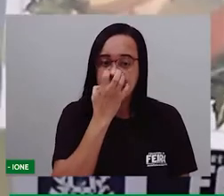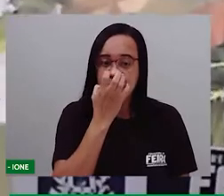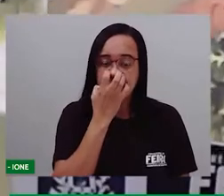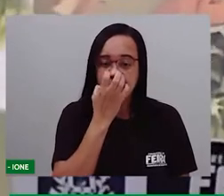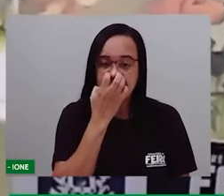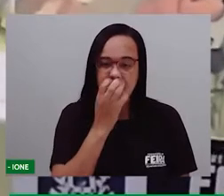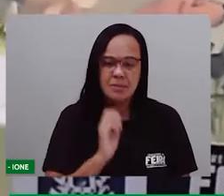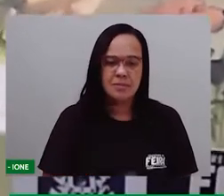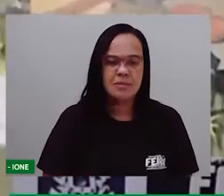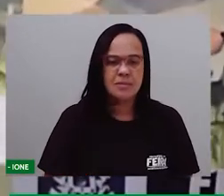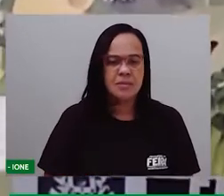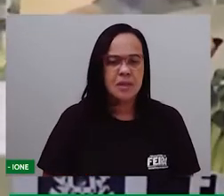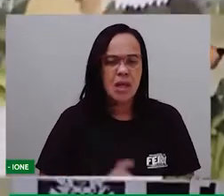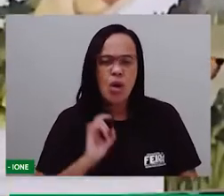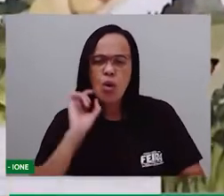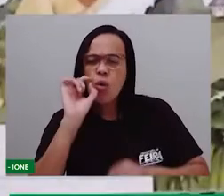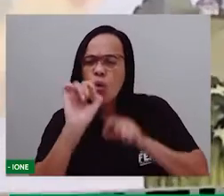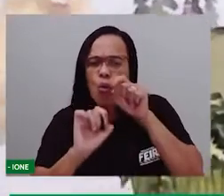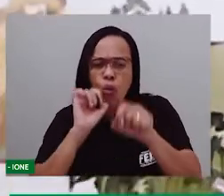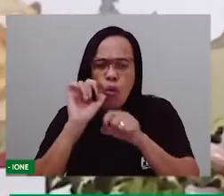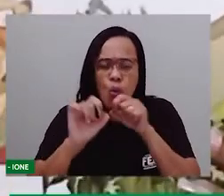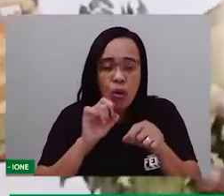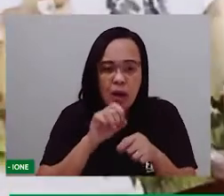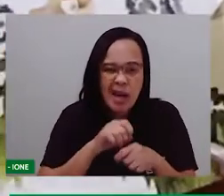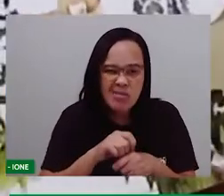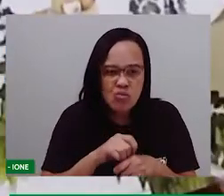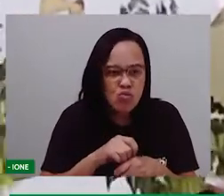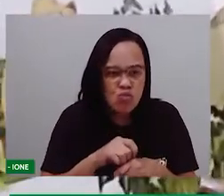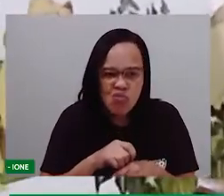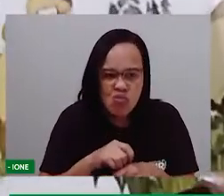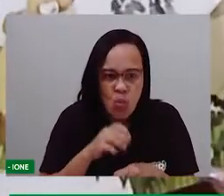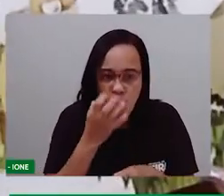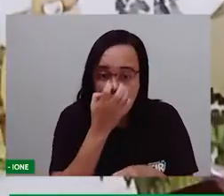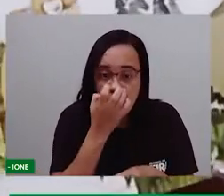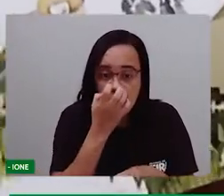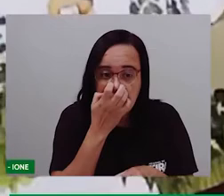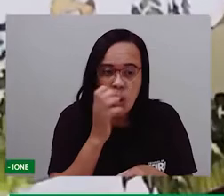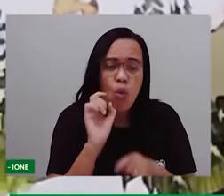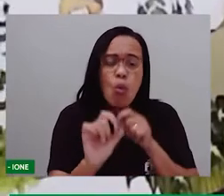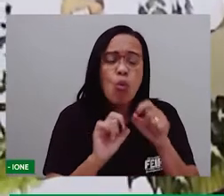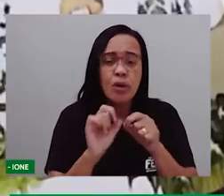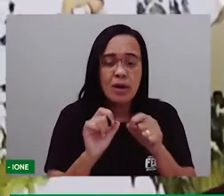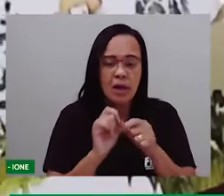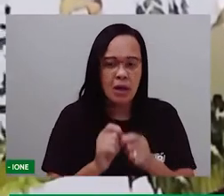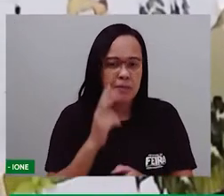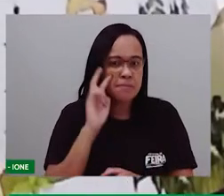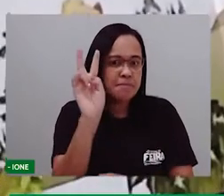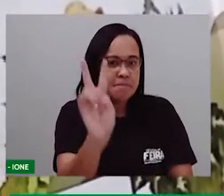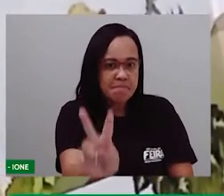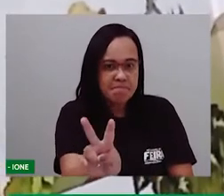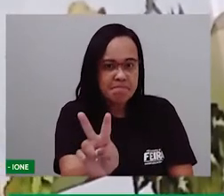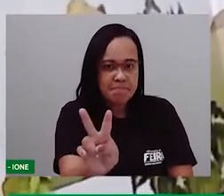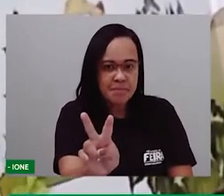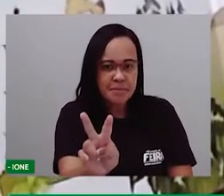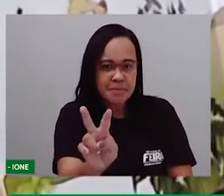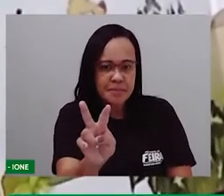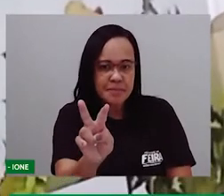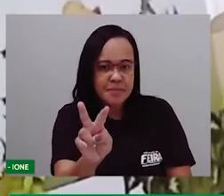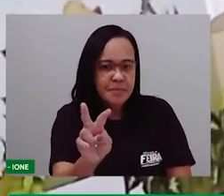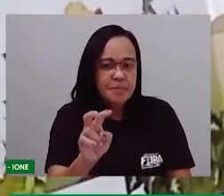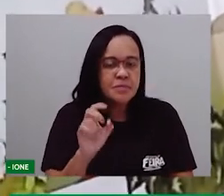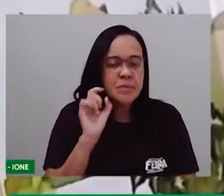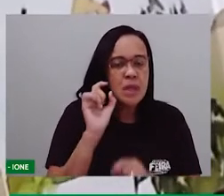e o que será que prezão farão de saúde eu não sei olhar pela meda